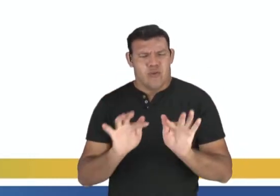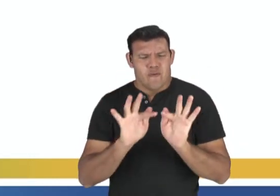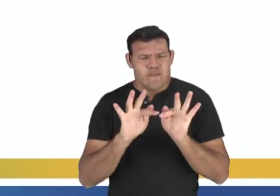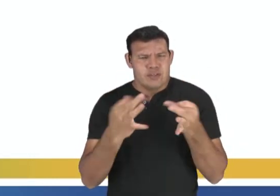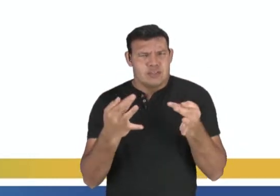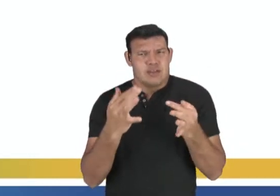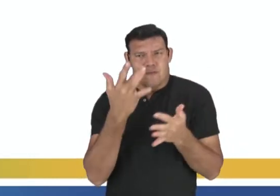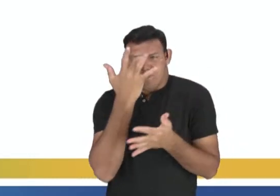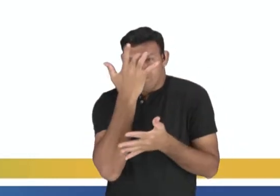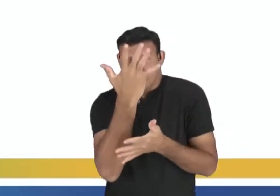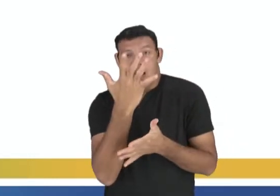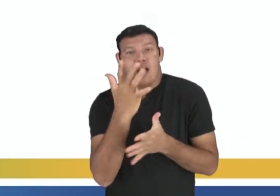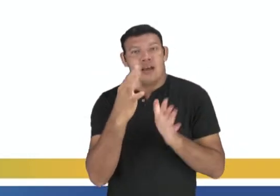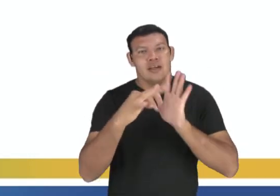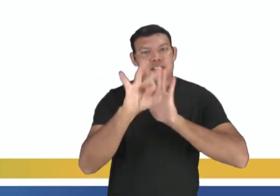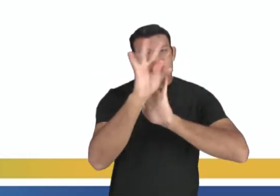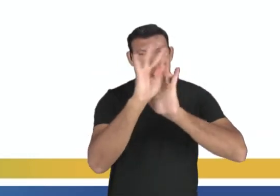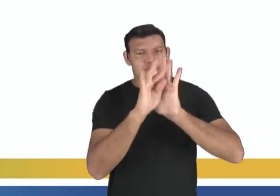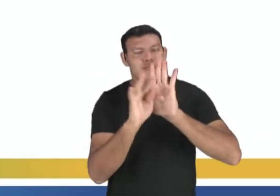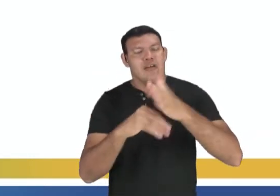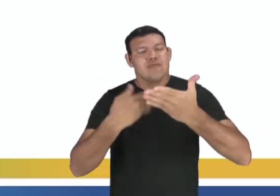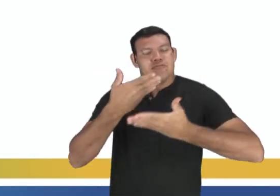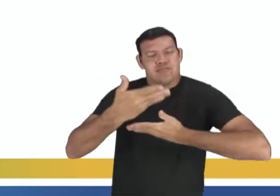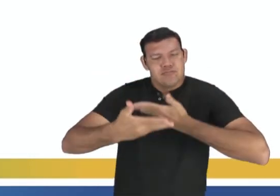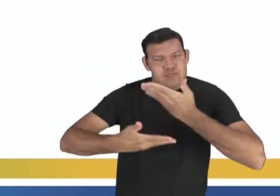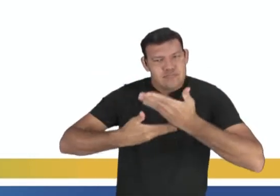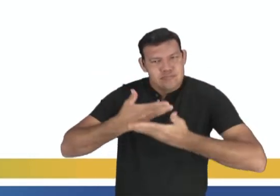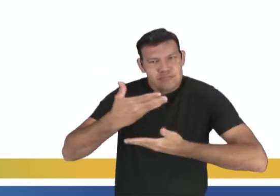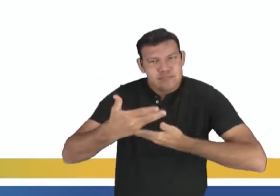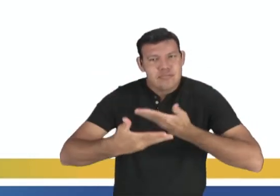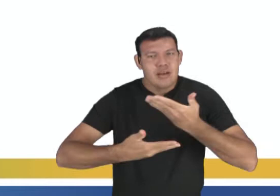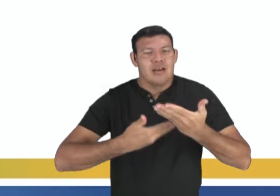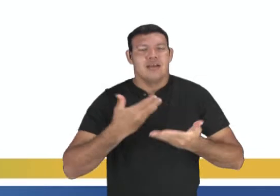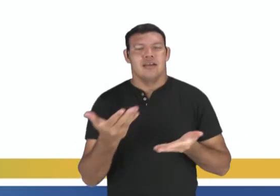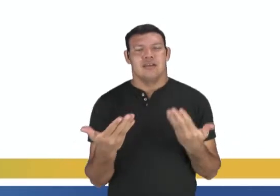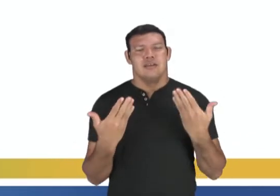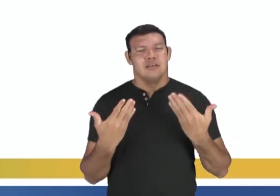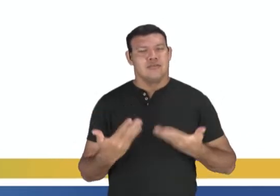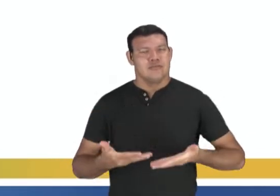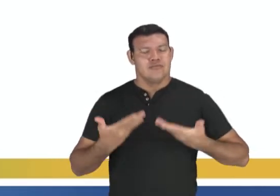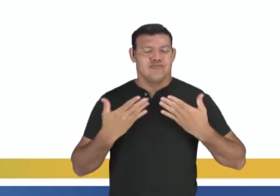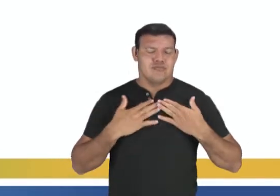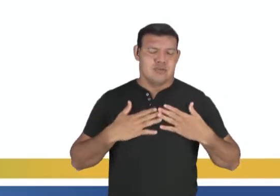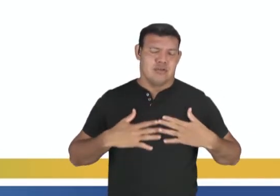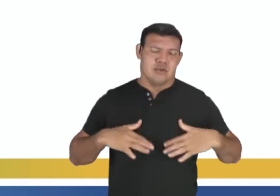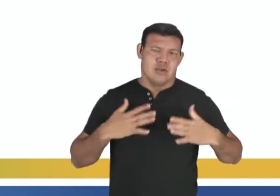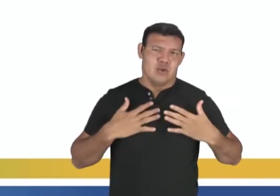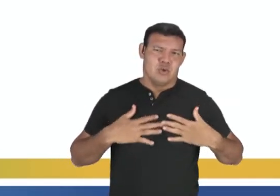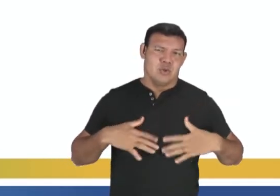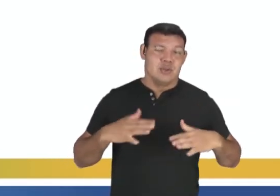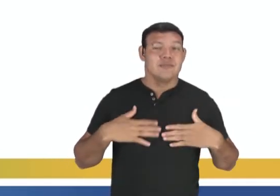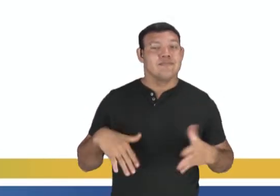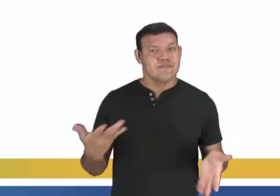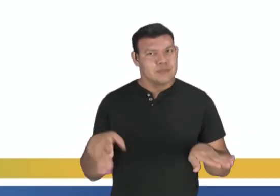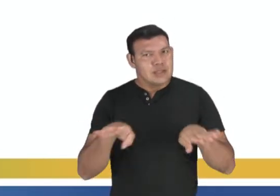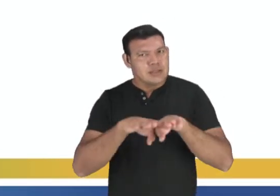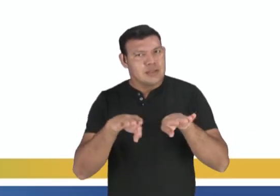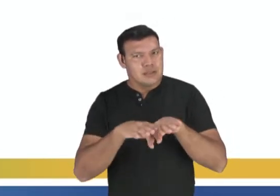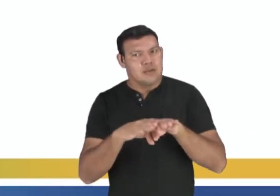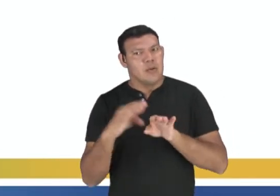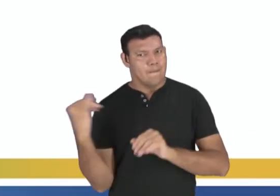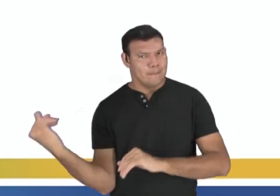conhecimento e também é um texto mais dinâmico, é um texto mais leve, é um texto mais simples, mas que não deixe de